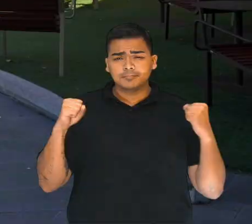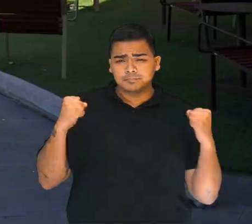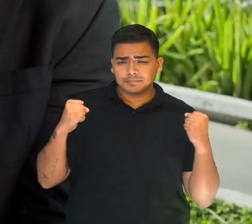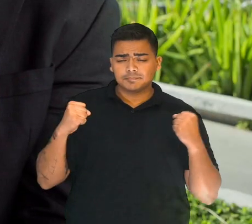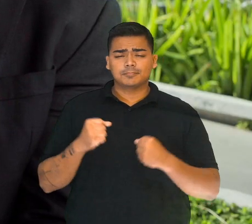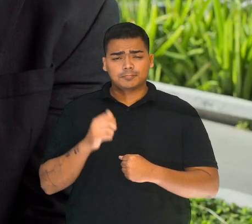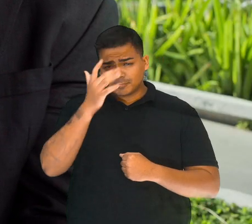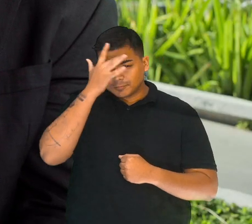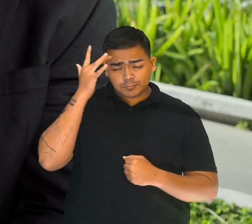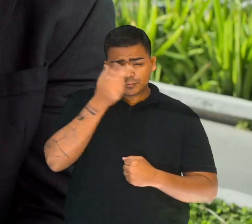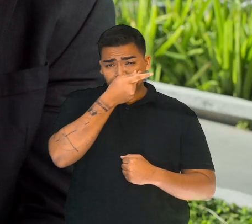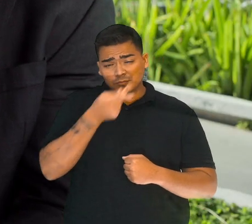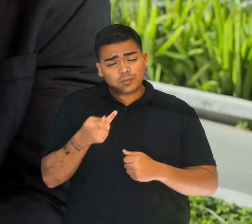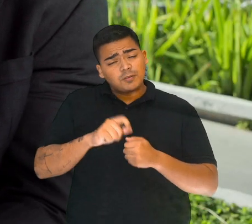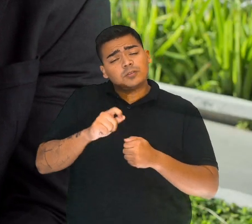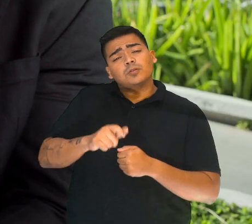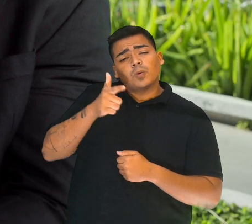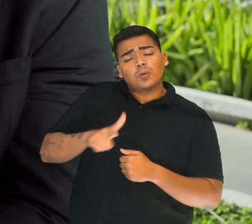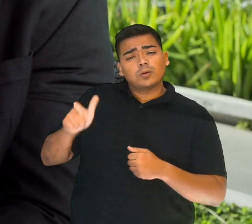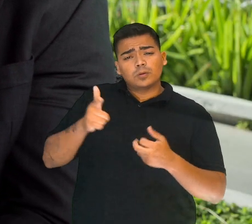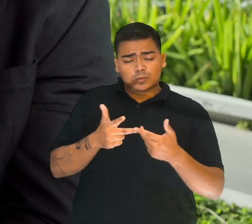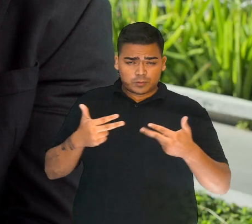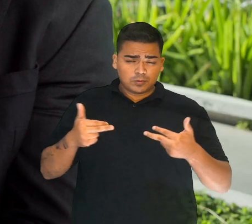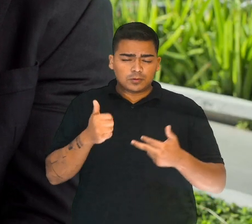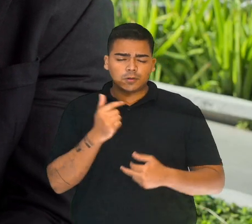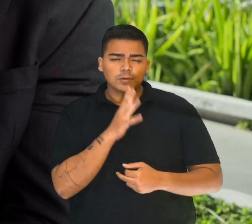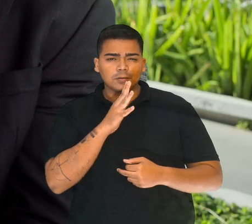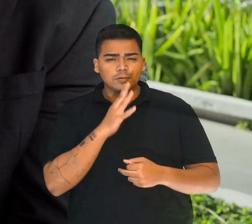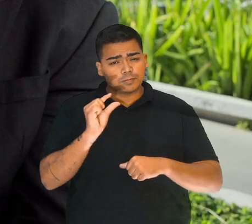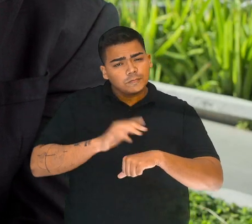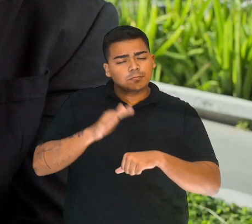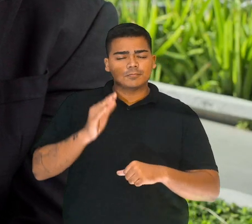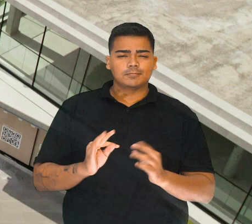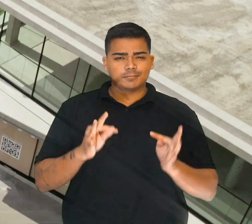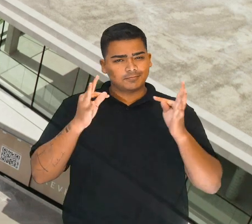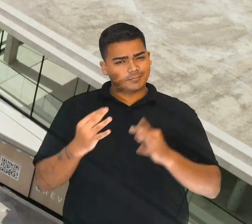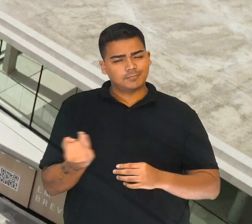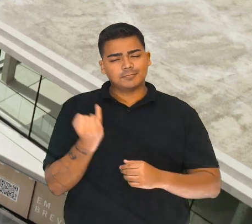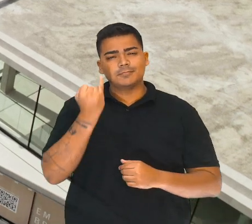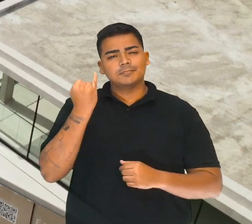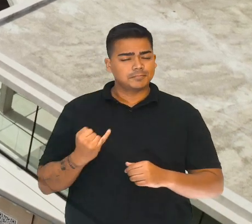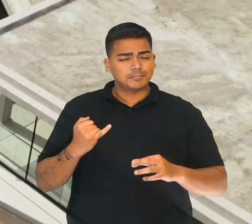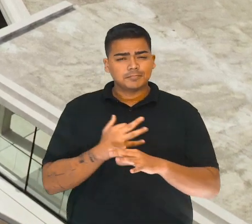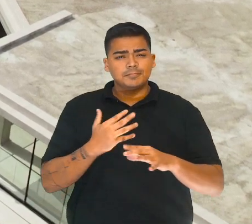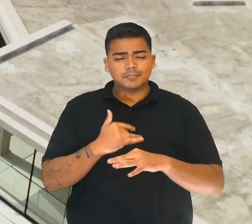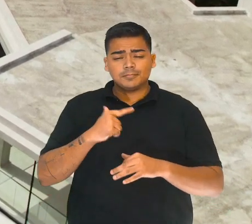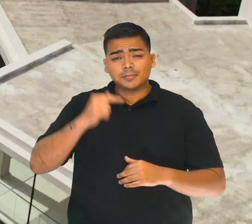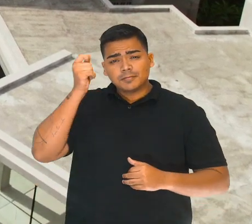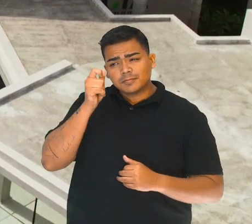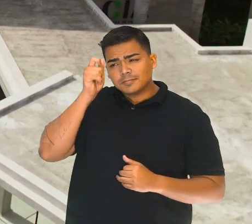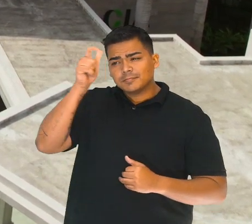e tudo mais, é justamente que as pessoas venham para cá para fazer outras coisas e conheçam um pouco mais a tecnologia, que é um vetor econômico da cidade. Já se tornou a